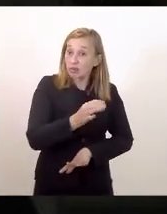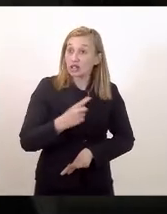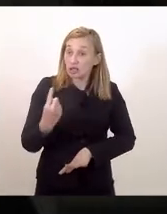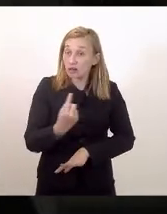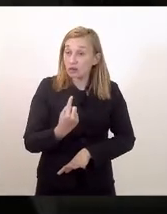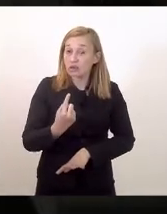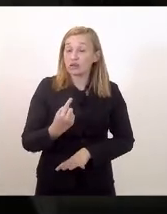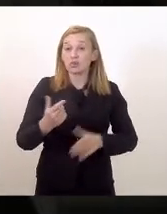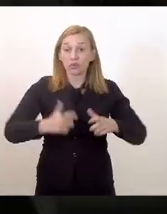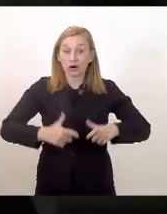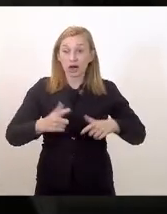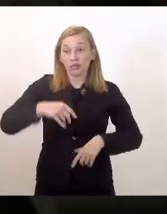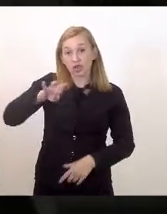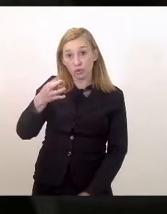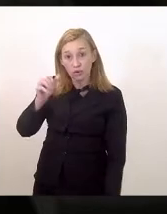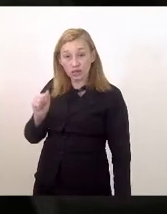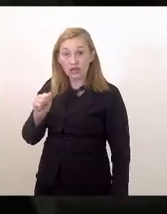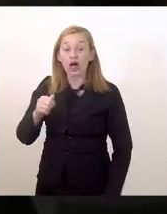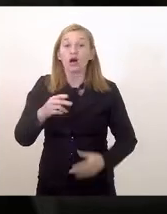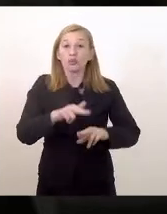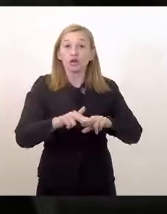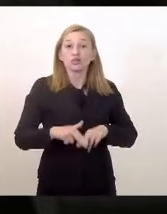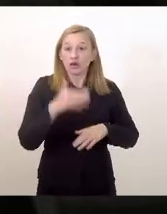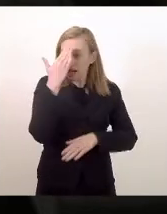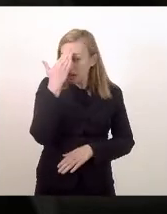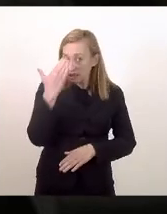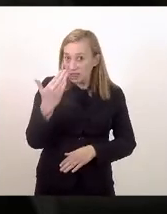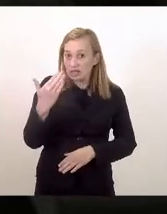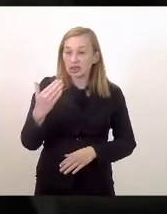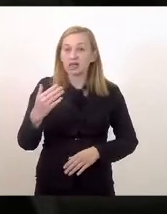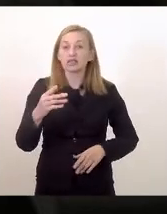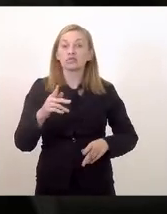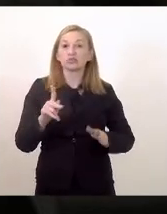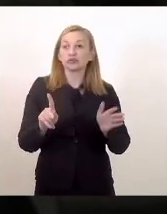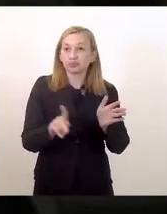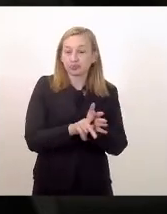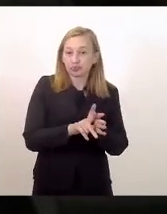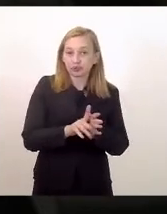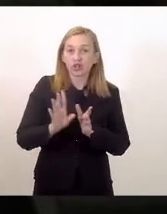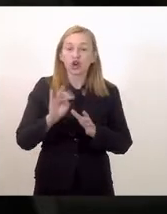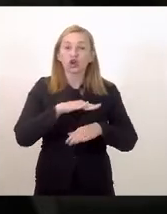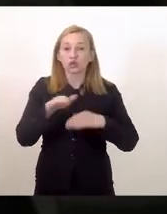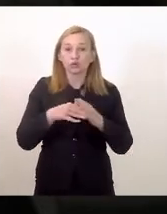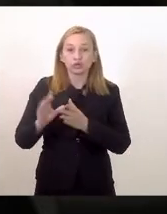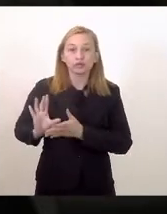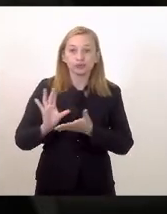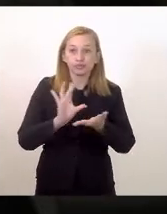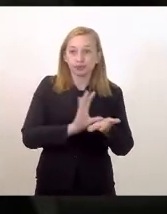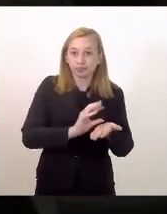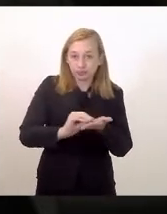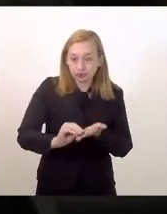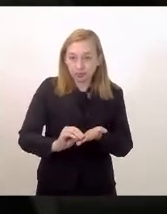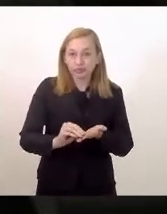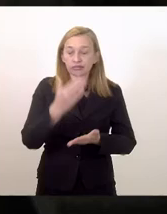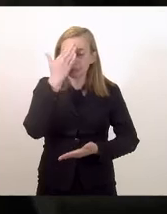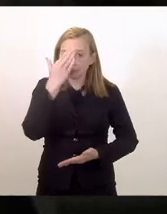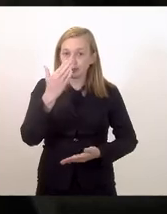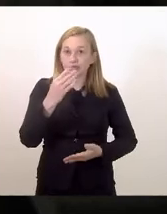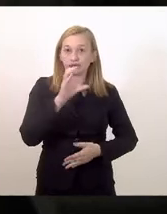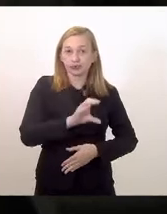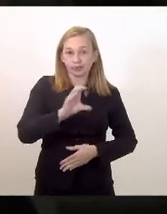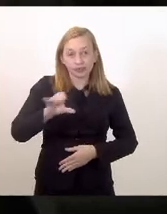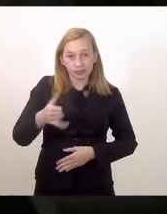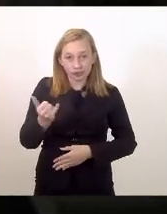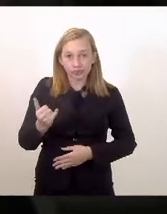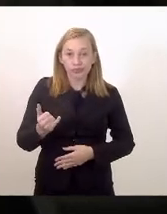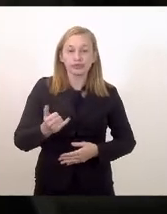região metropolitana. Por isso, eu agradeço que esses projetos tenham sido pautados, todos nessa semana, agradeço o parecer da CCJ, espero que as